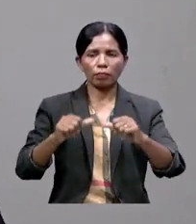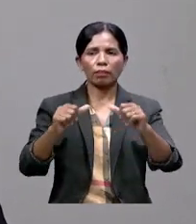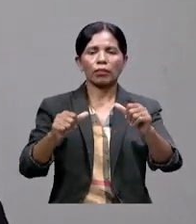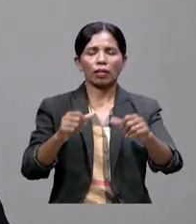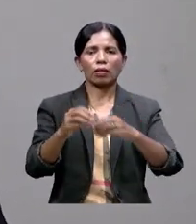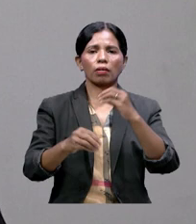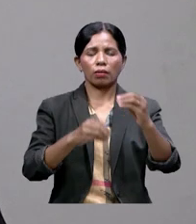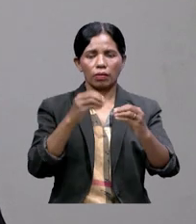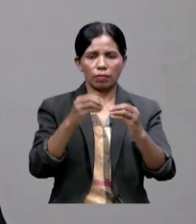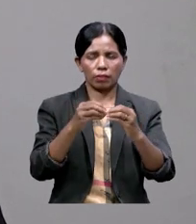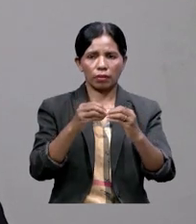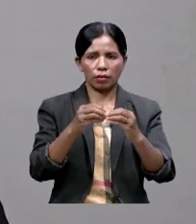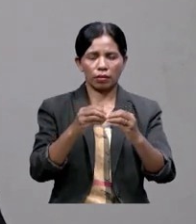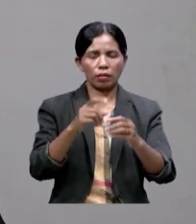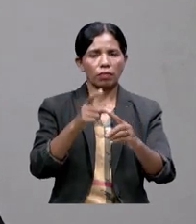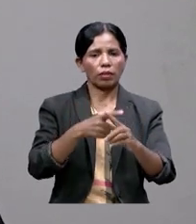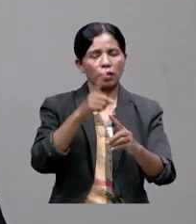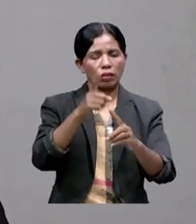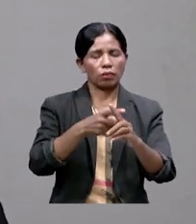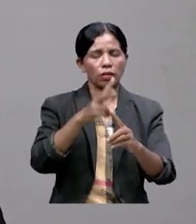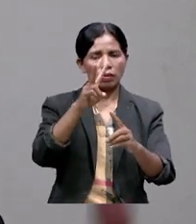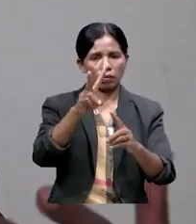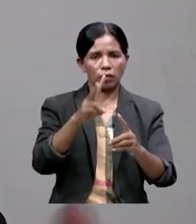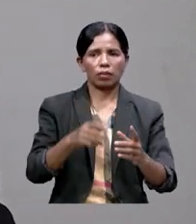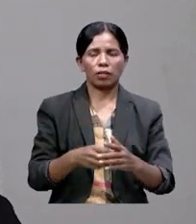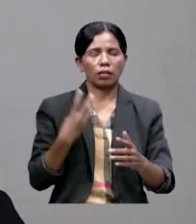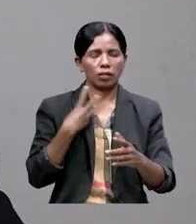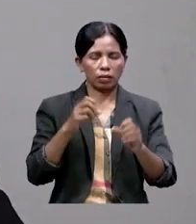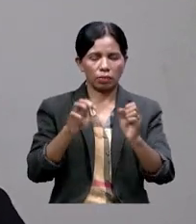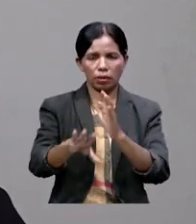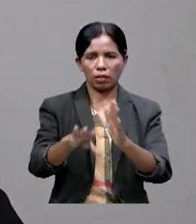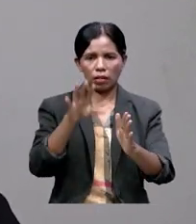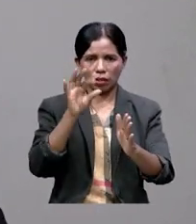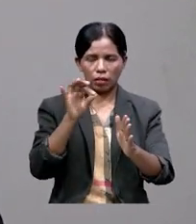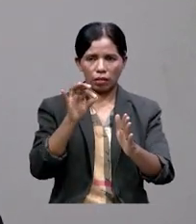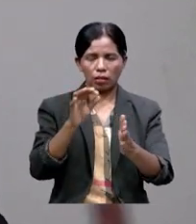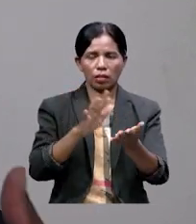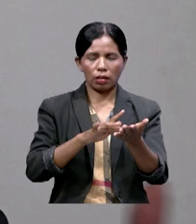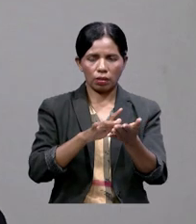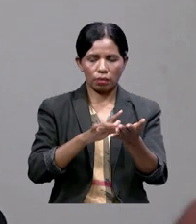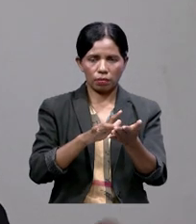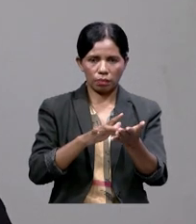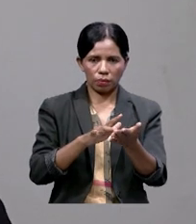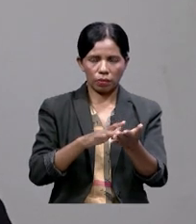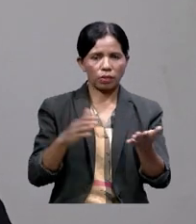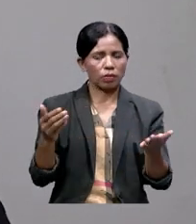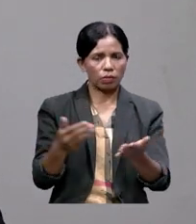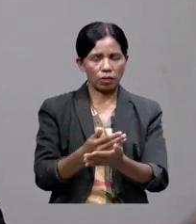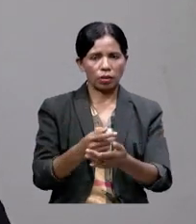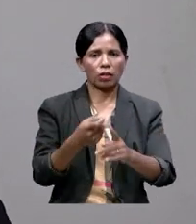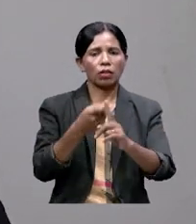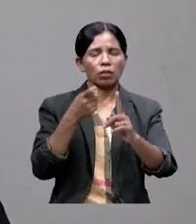significa fulla inda fulla rua ka o liu te se bele hetan ai moru ke sto pun mai